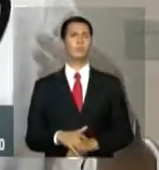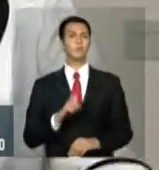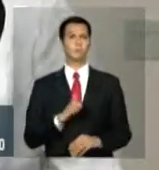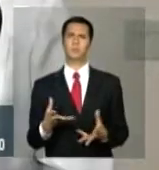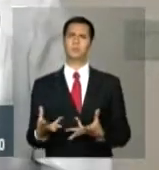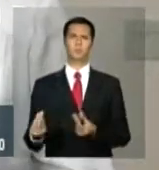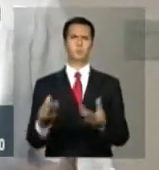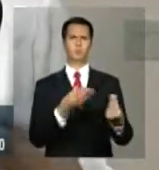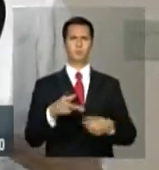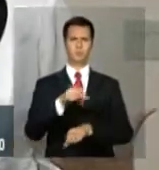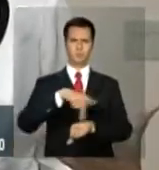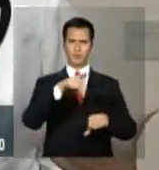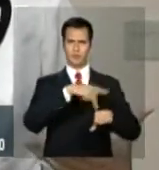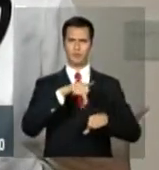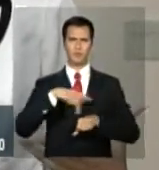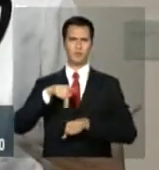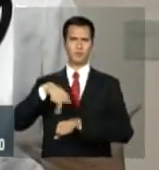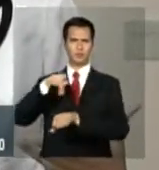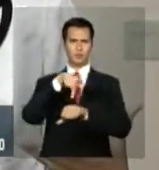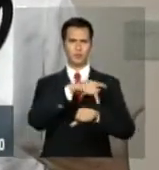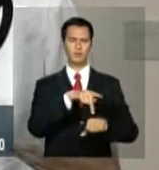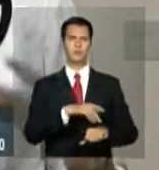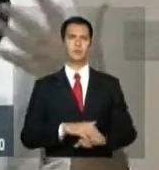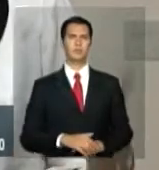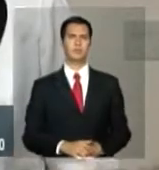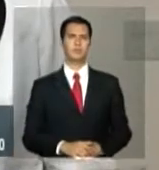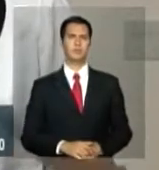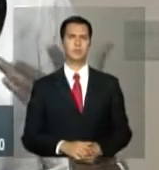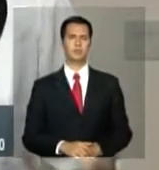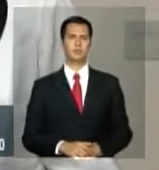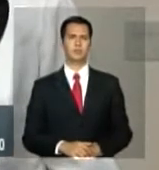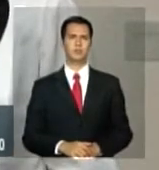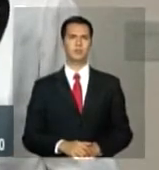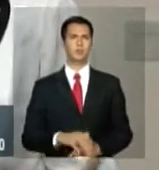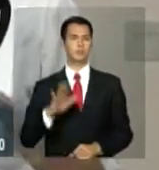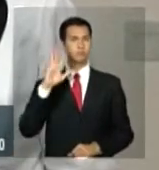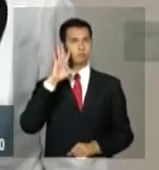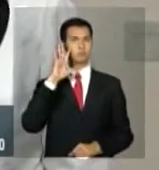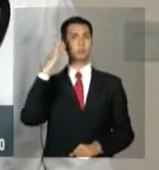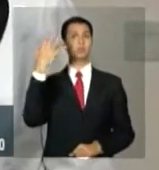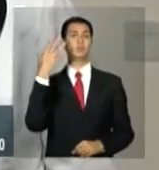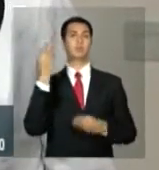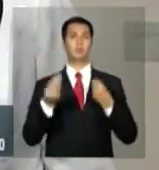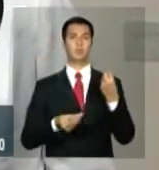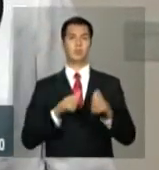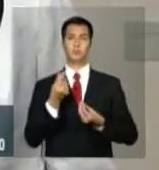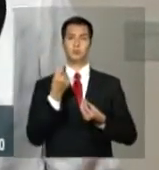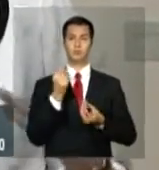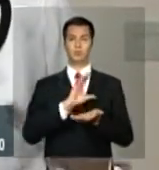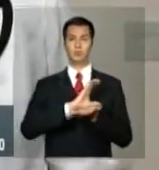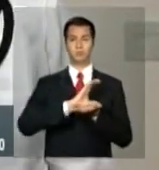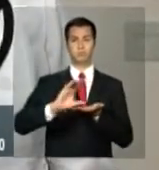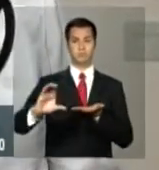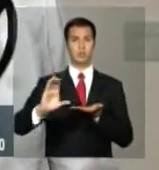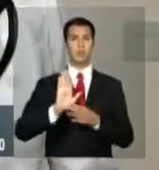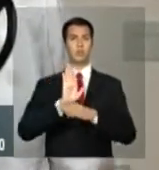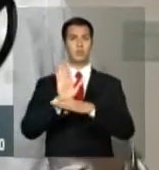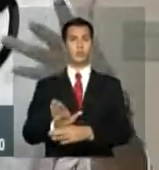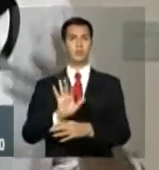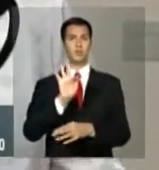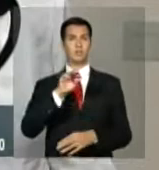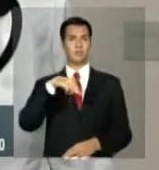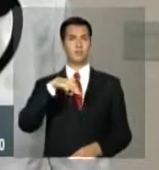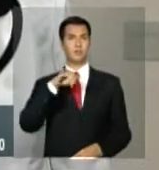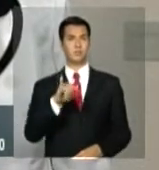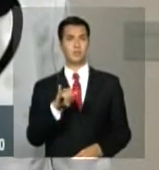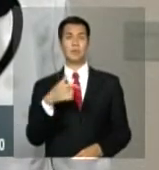países que definiram por um aporte ao Fundo Monetário. Eu queria destacar aqui a